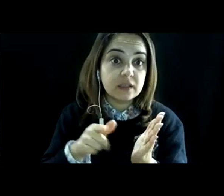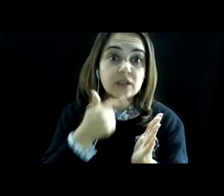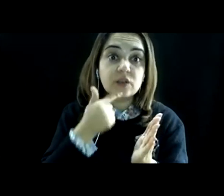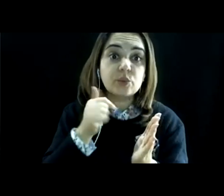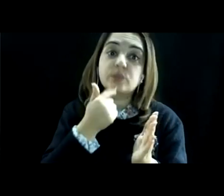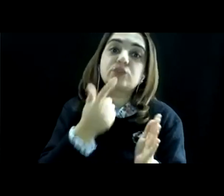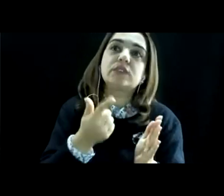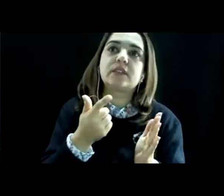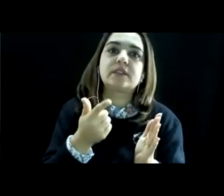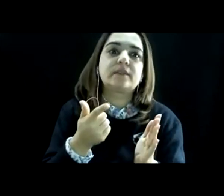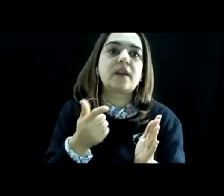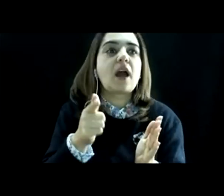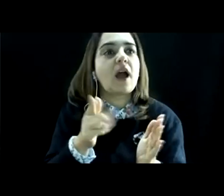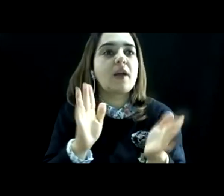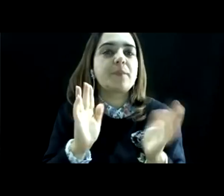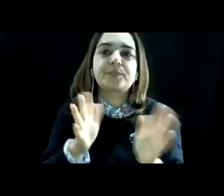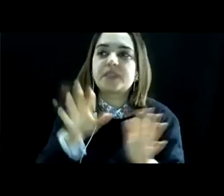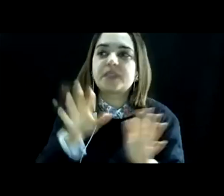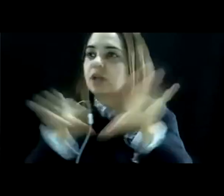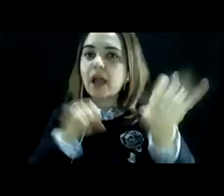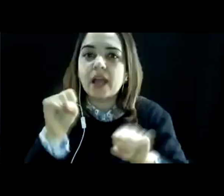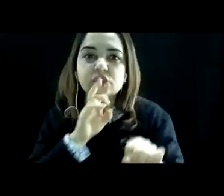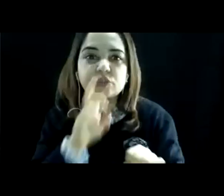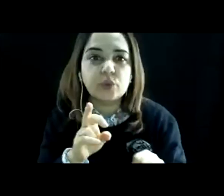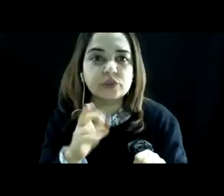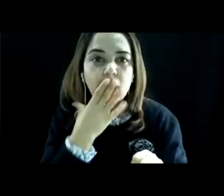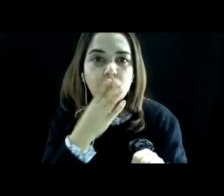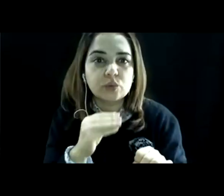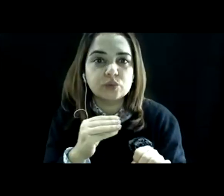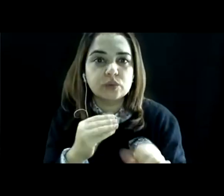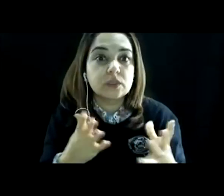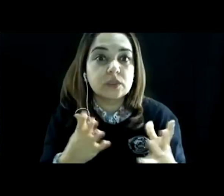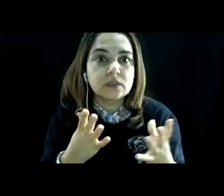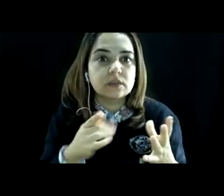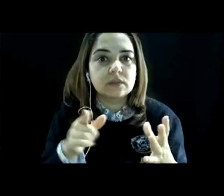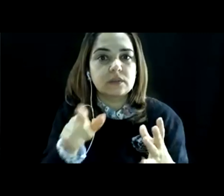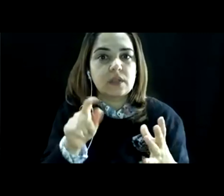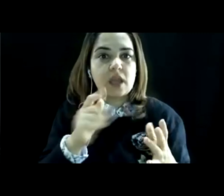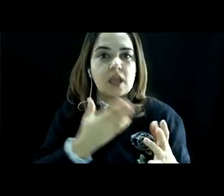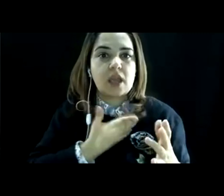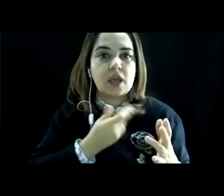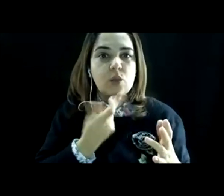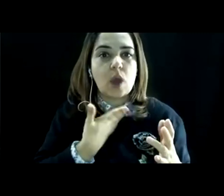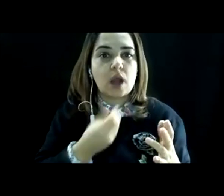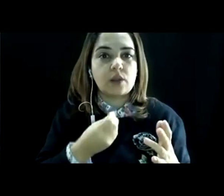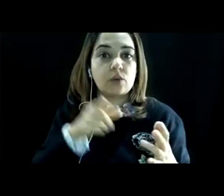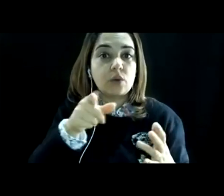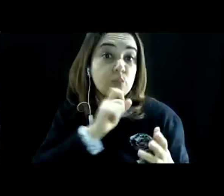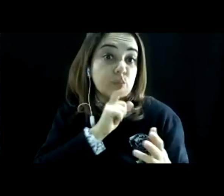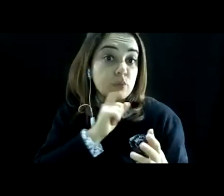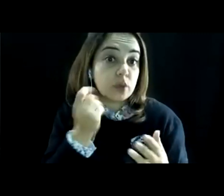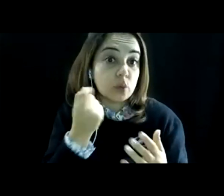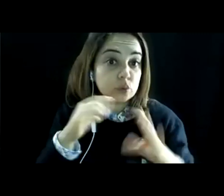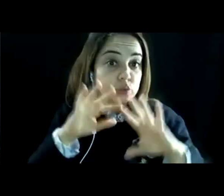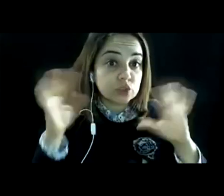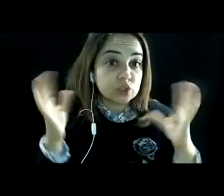não temos que arranjar soluções para aqueles alunos que não têm tanta potência para os estudos, como por exemplo tem o Eduardo, né, que até no curso geral seria safado, mas quando o curso